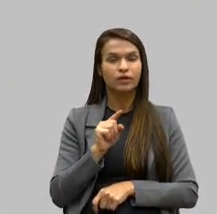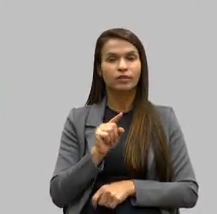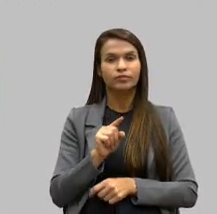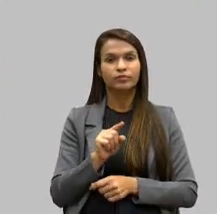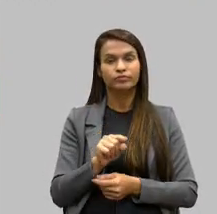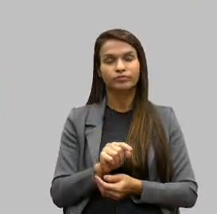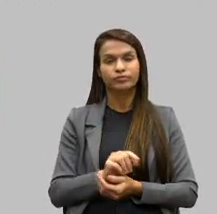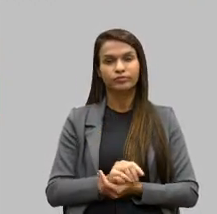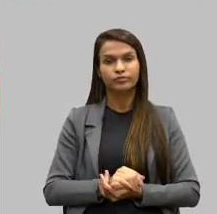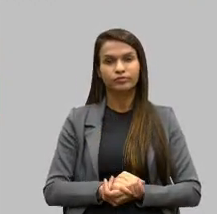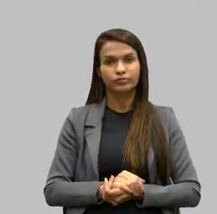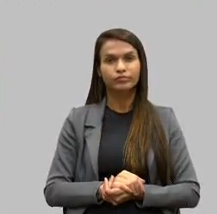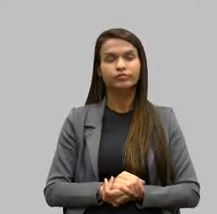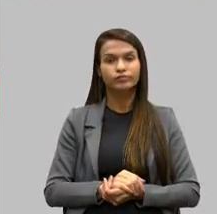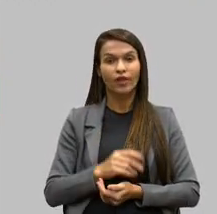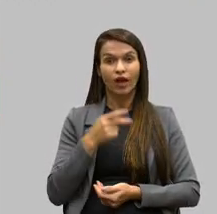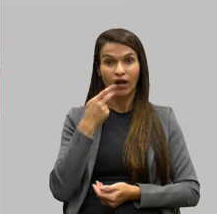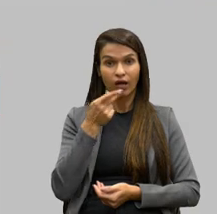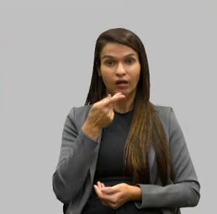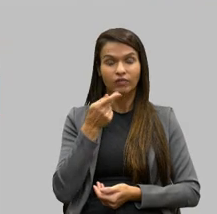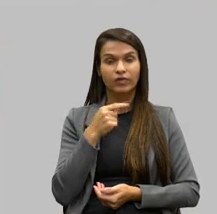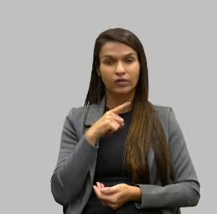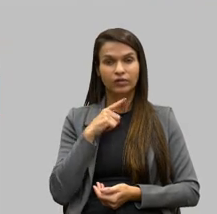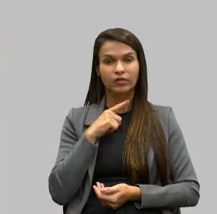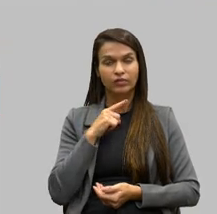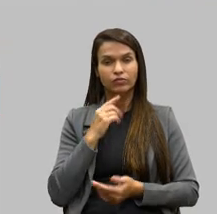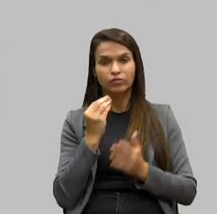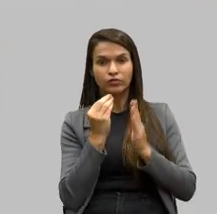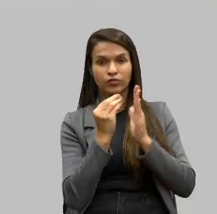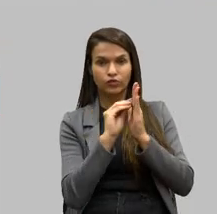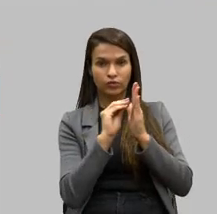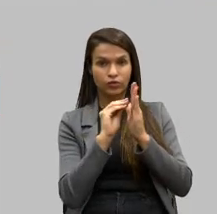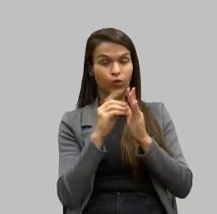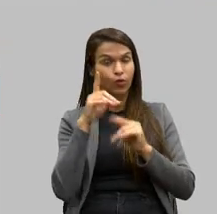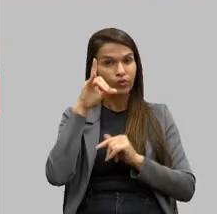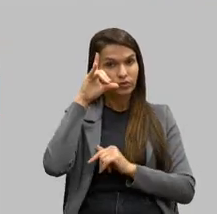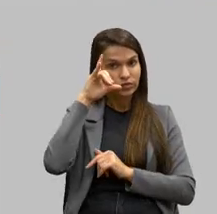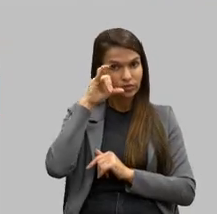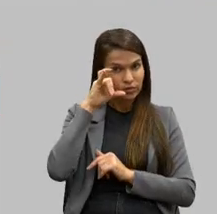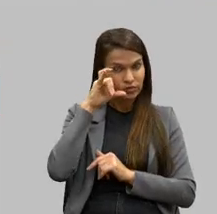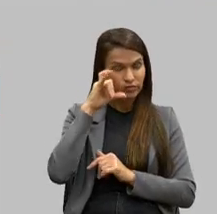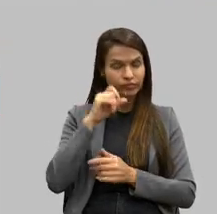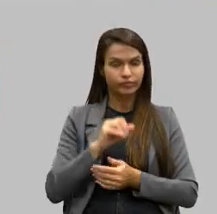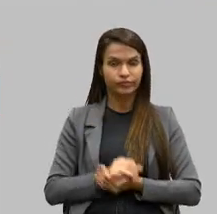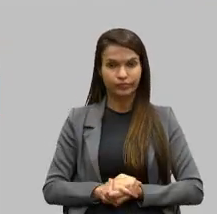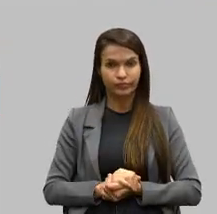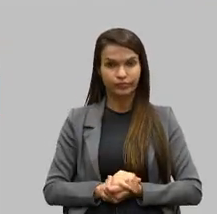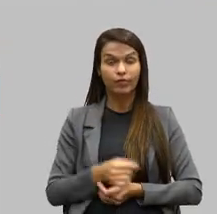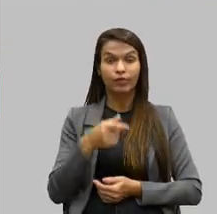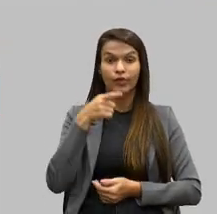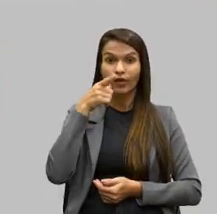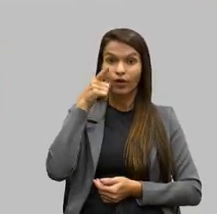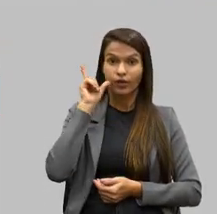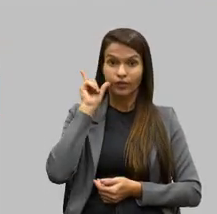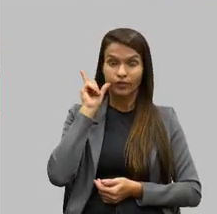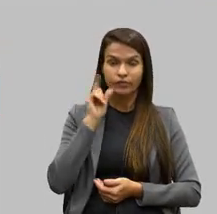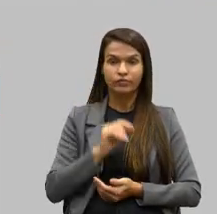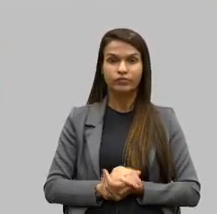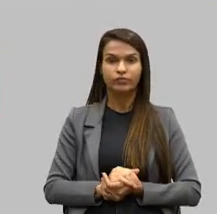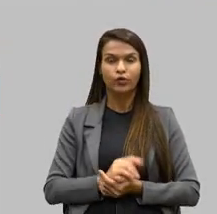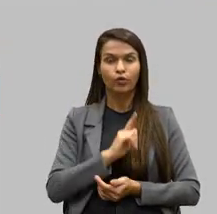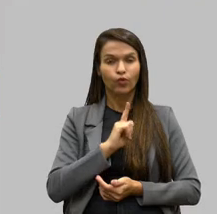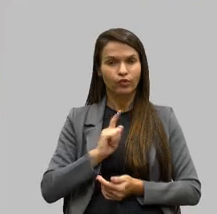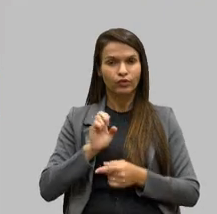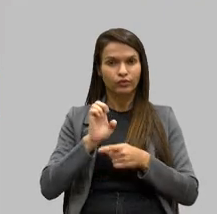fala que está publicada no Instagram. Ontem, o governo do